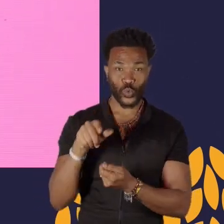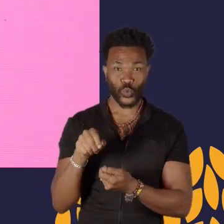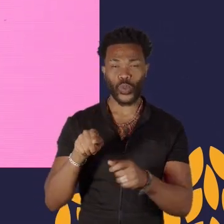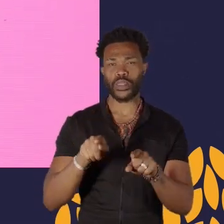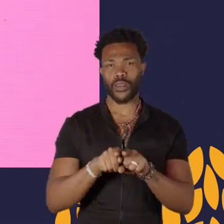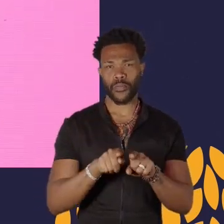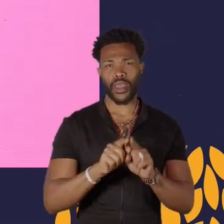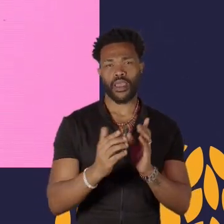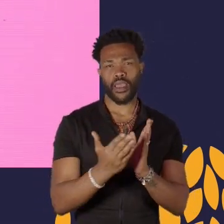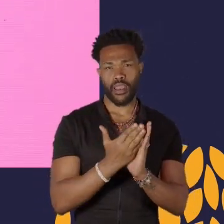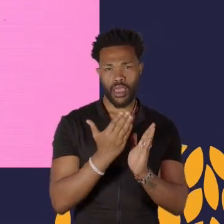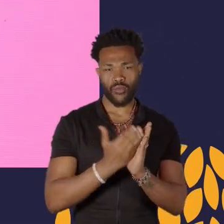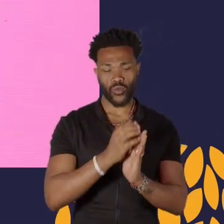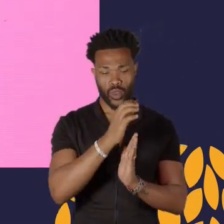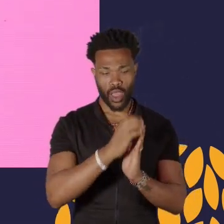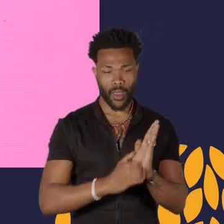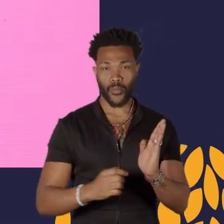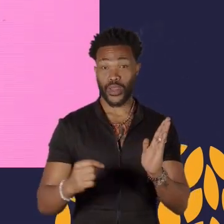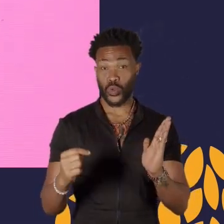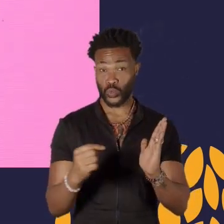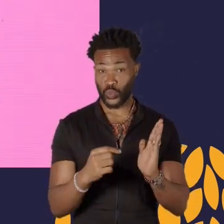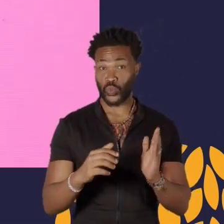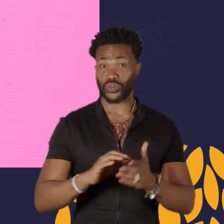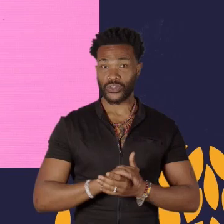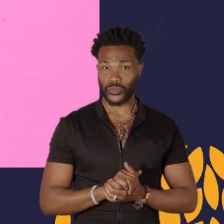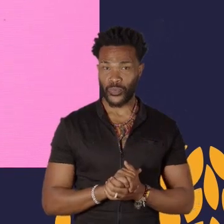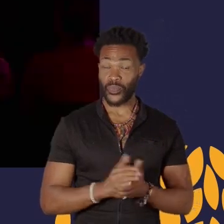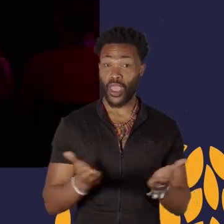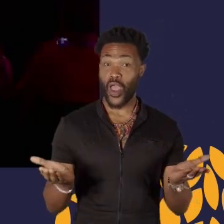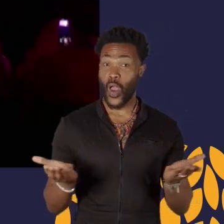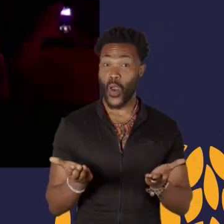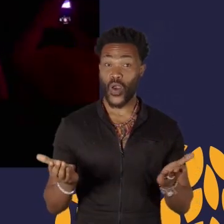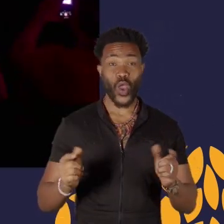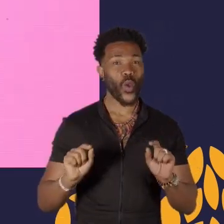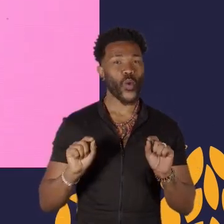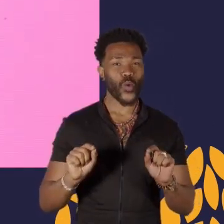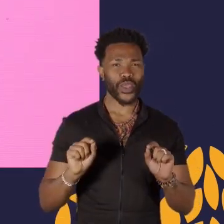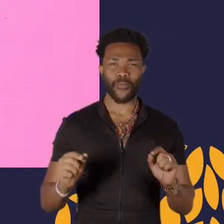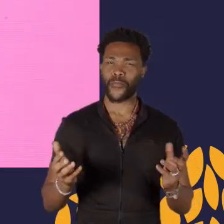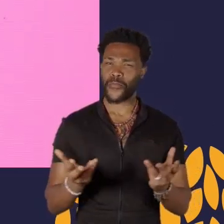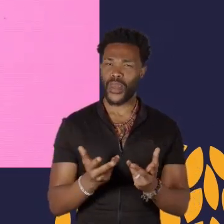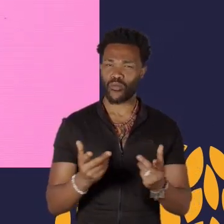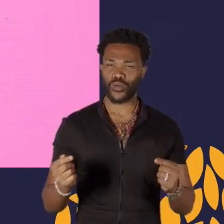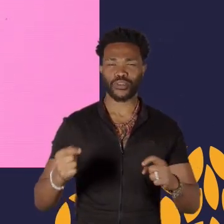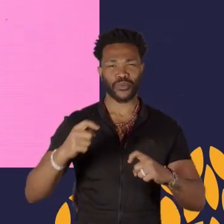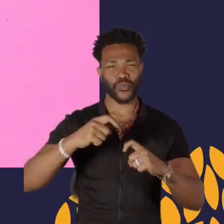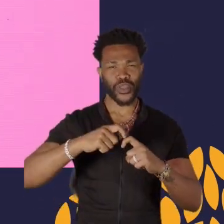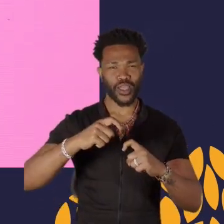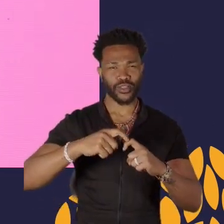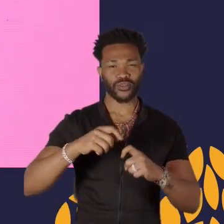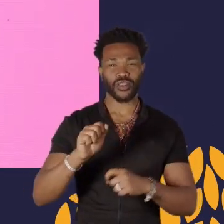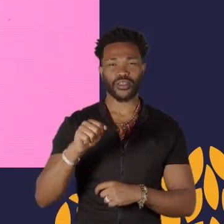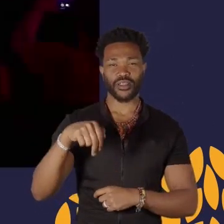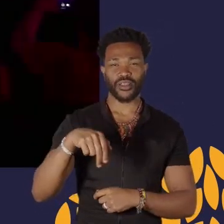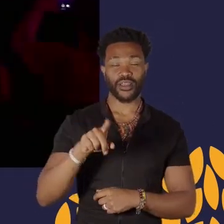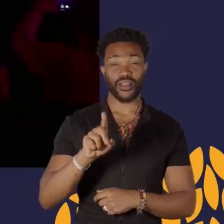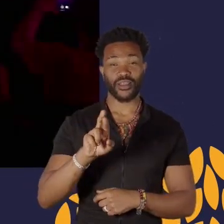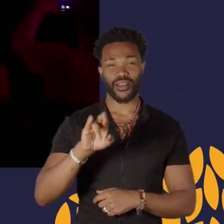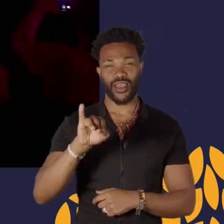de livros e capítulos de livros. Com vocês, excelentíssima doutora Andréa